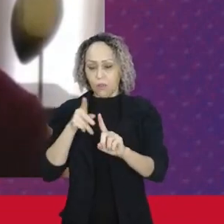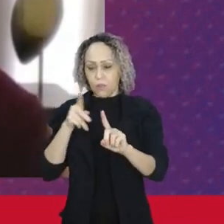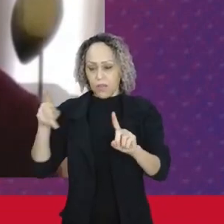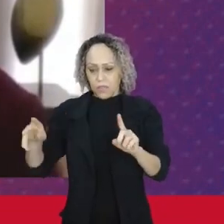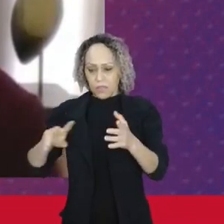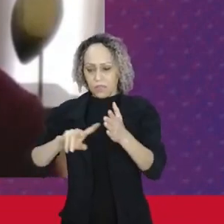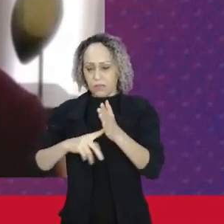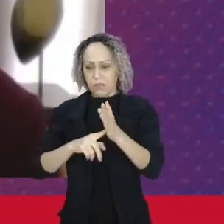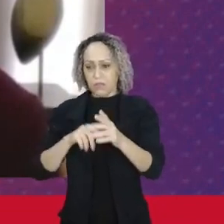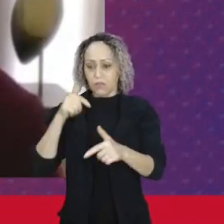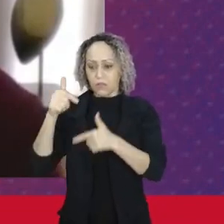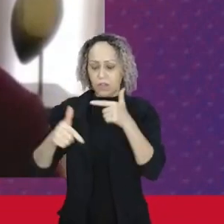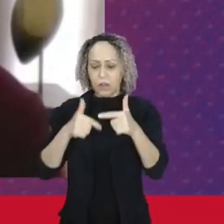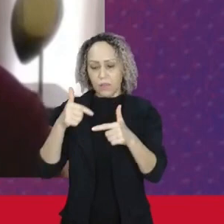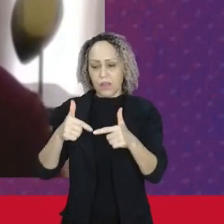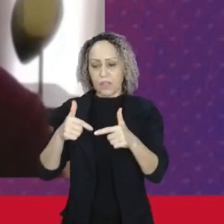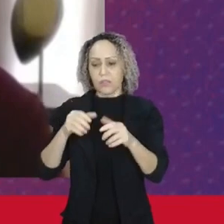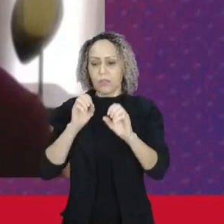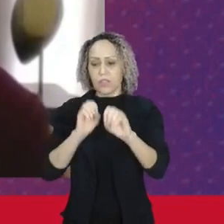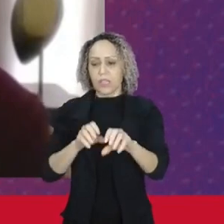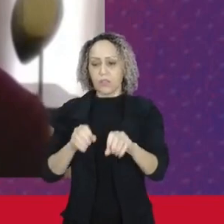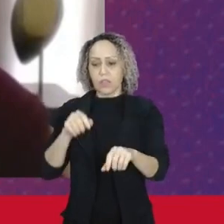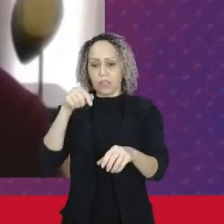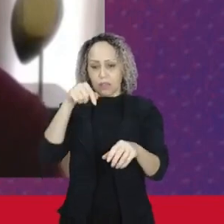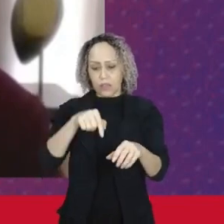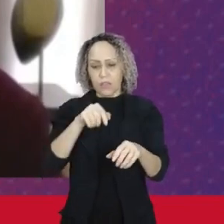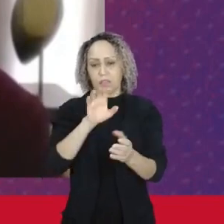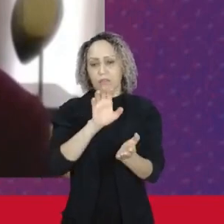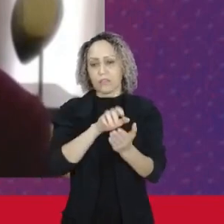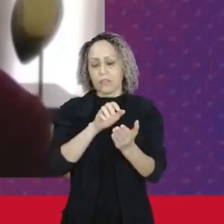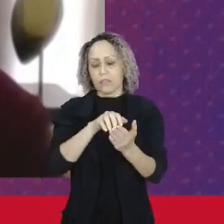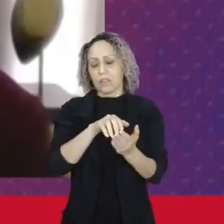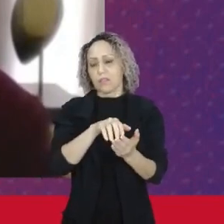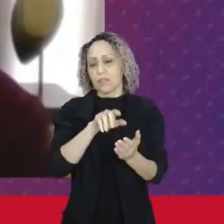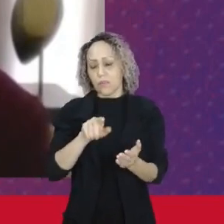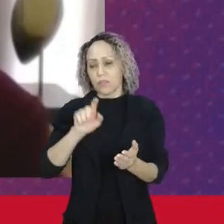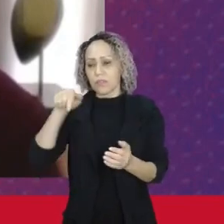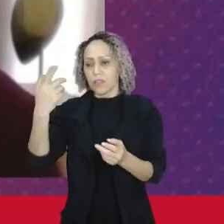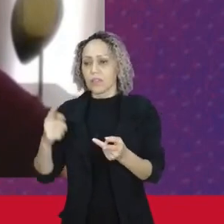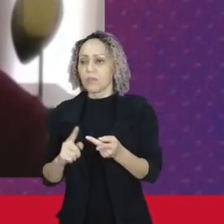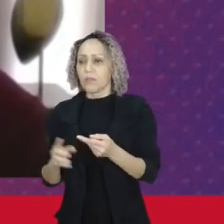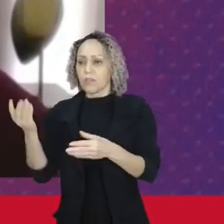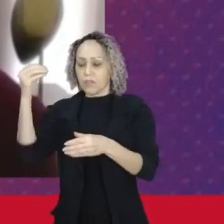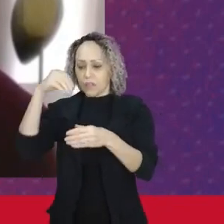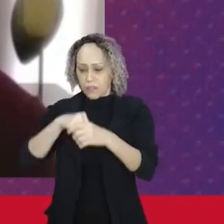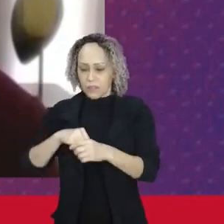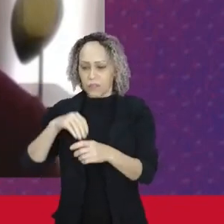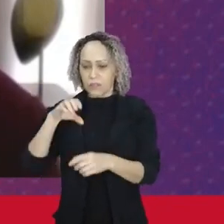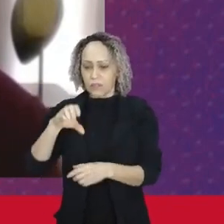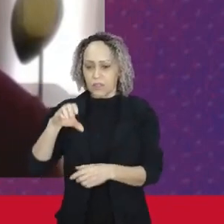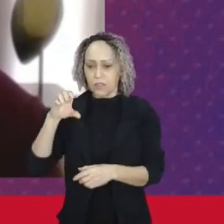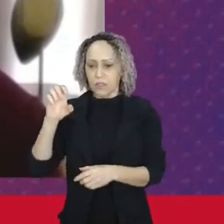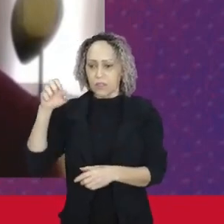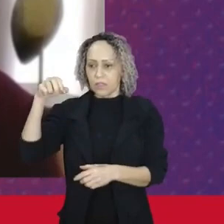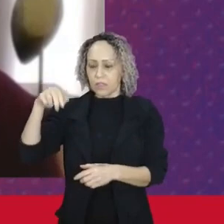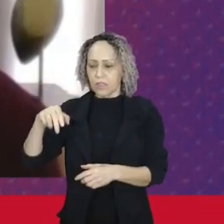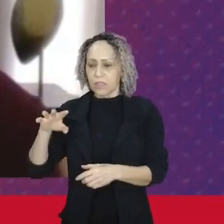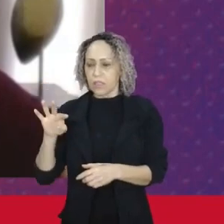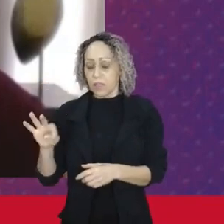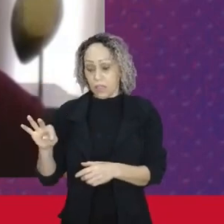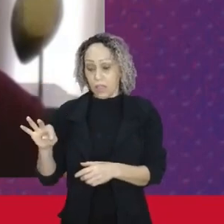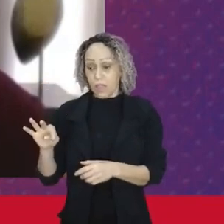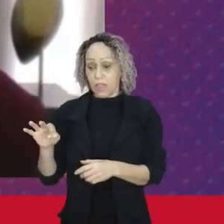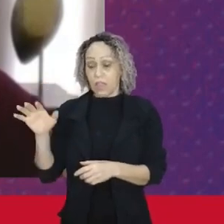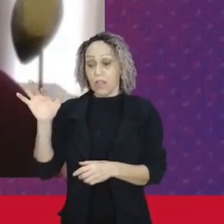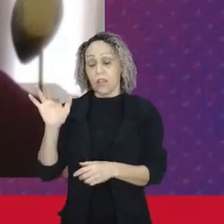Trabalhadores em Educação de Pernambuco, depois fui membro da direção nacional da CNTE, a Confederação Nacional